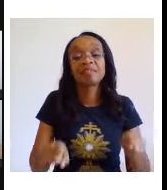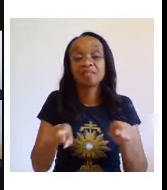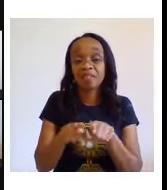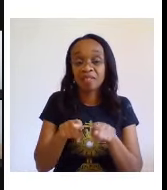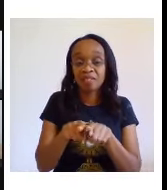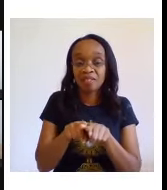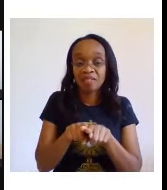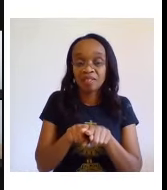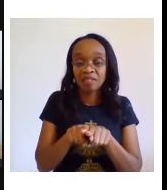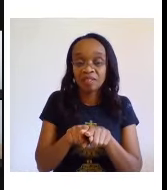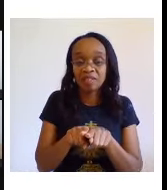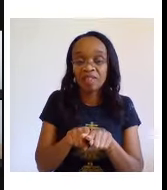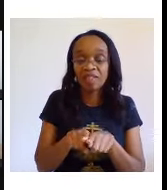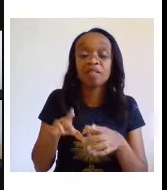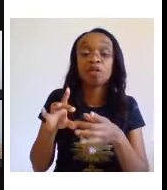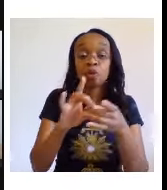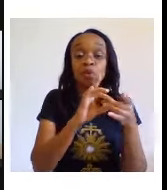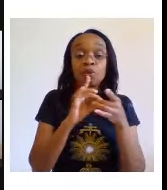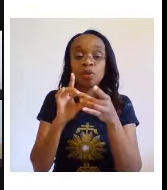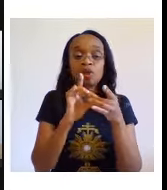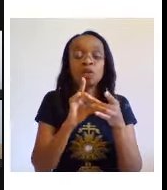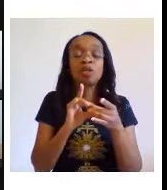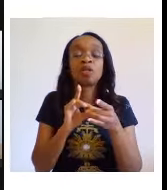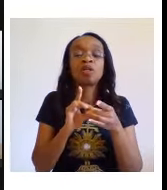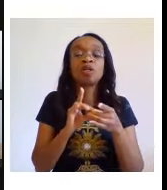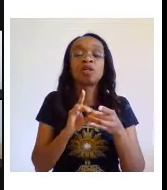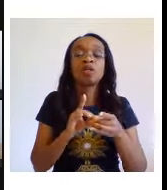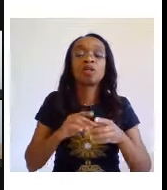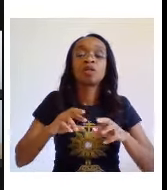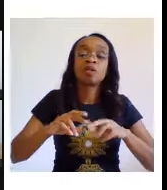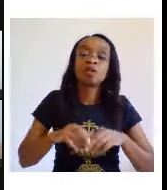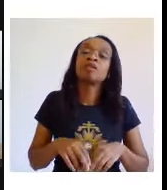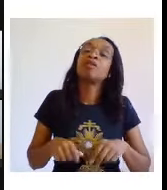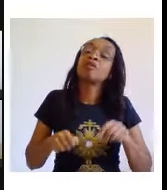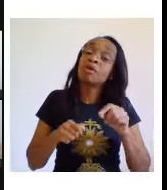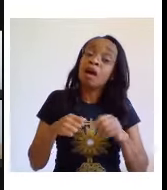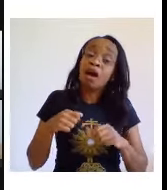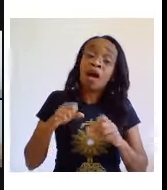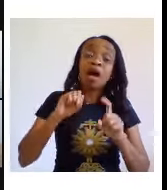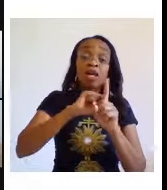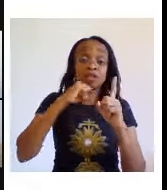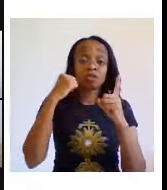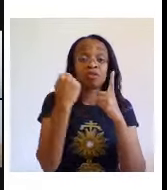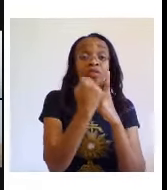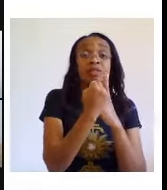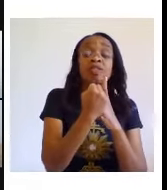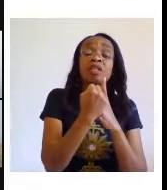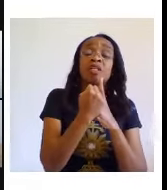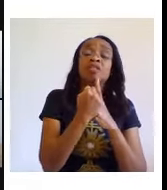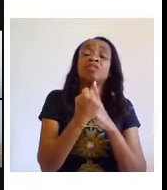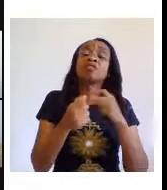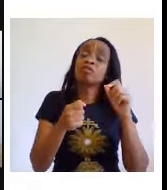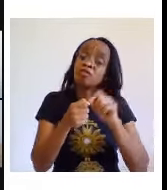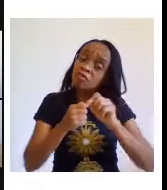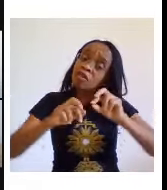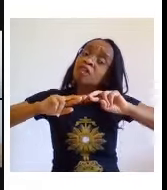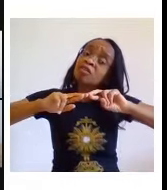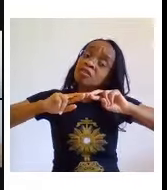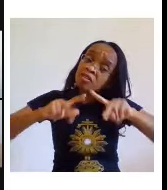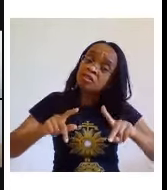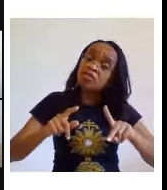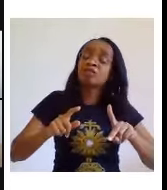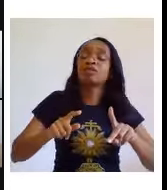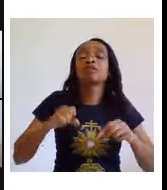então, ela, nesse conjunto, ela diz, faz diferença o movimento da sociedade, né? Então, vamos... O